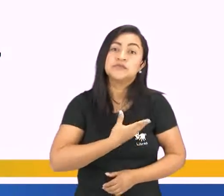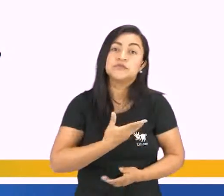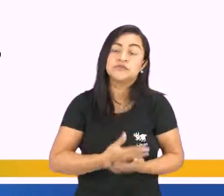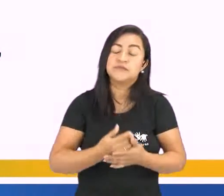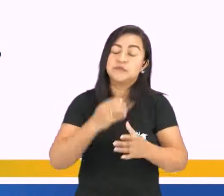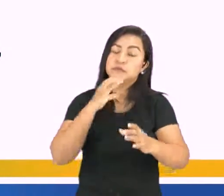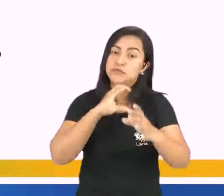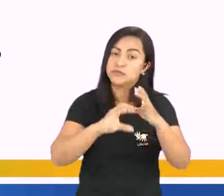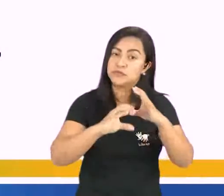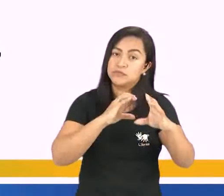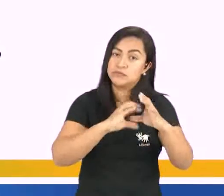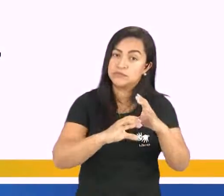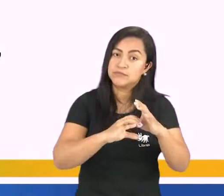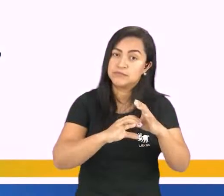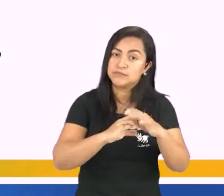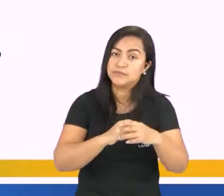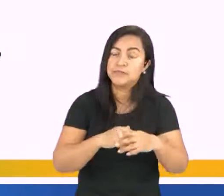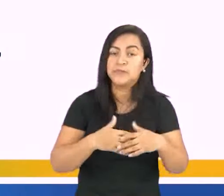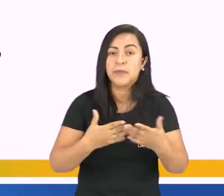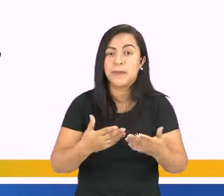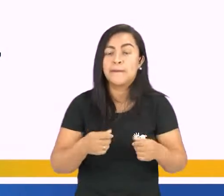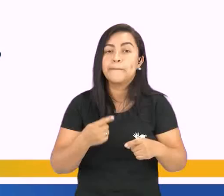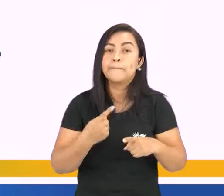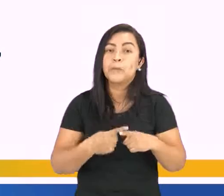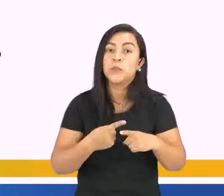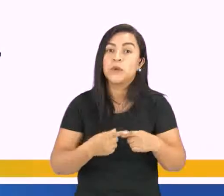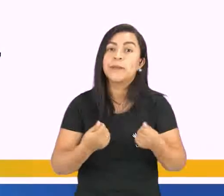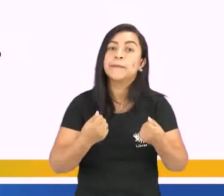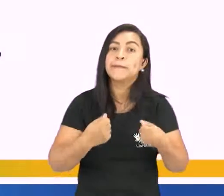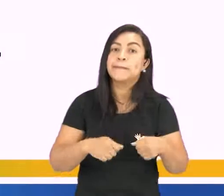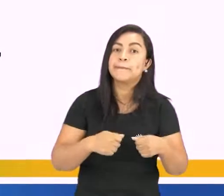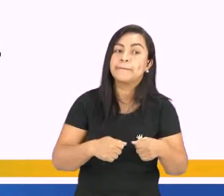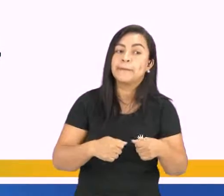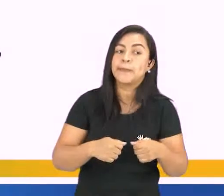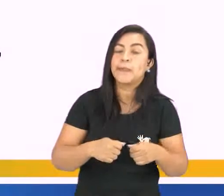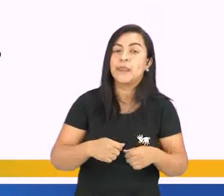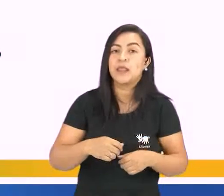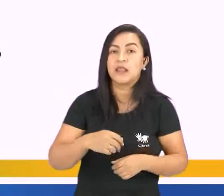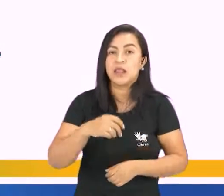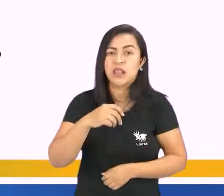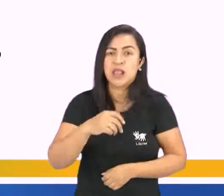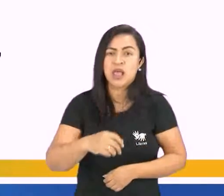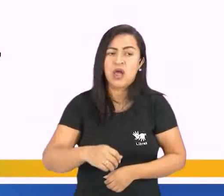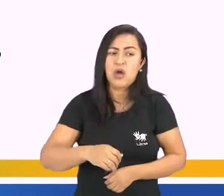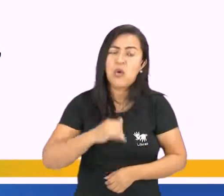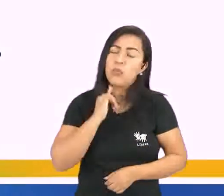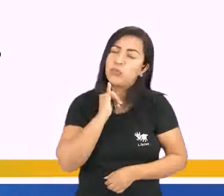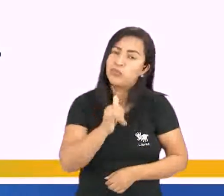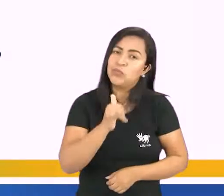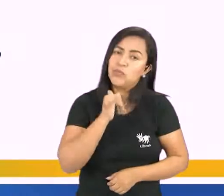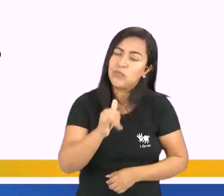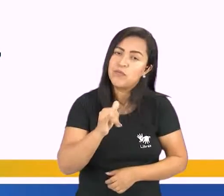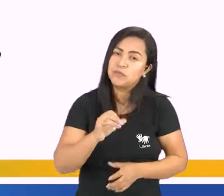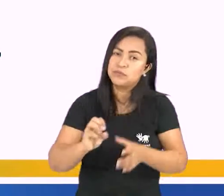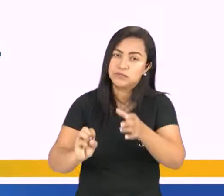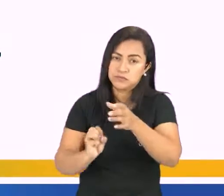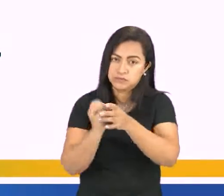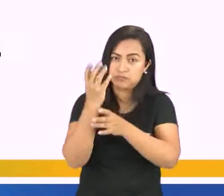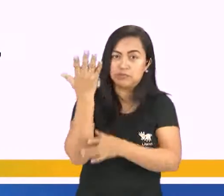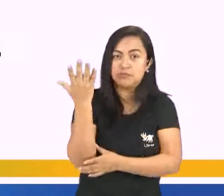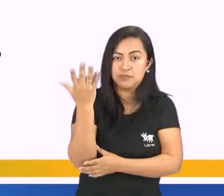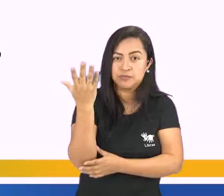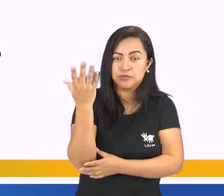comunicarnos, dado que se trata de una forma de contar una sucesión de hechos en la que